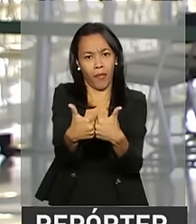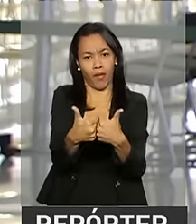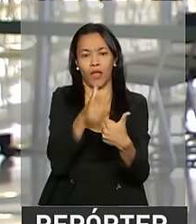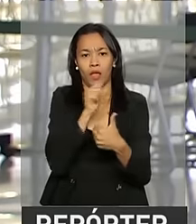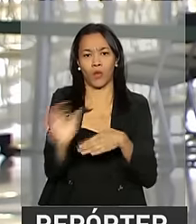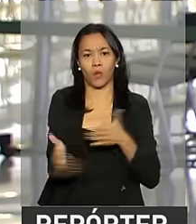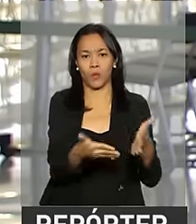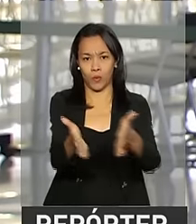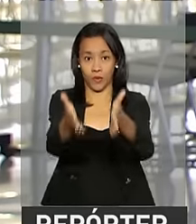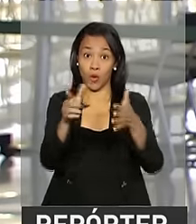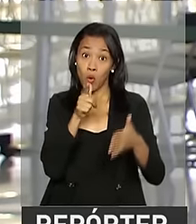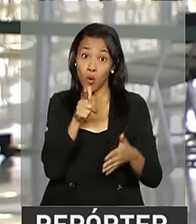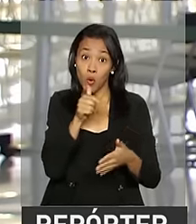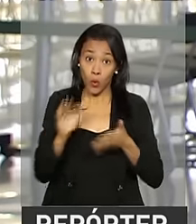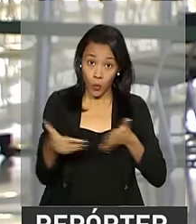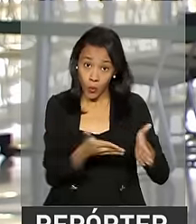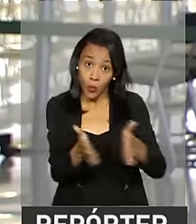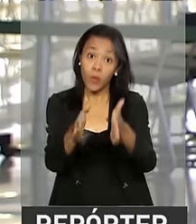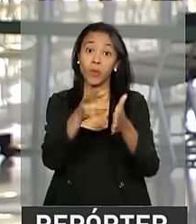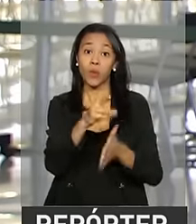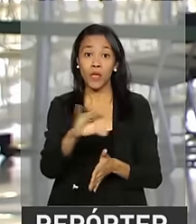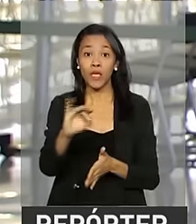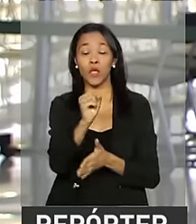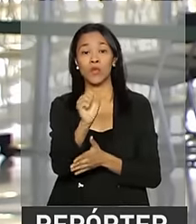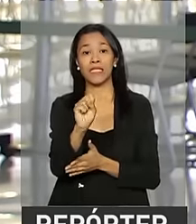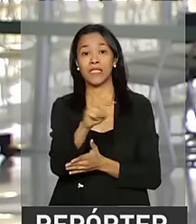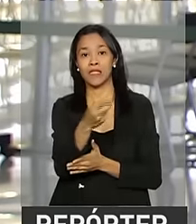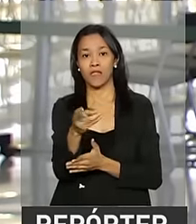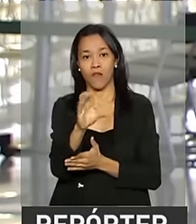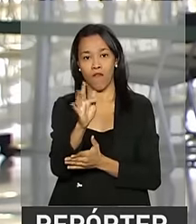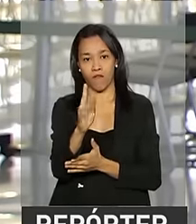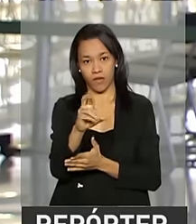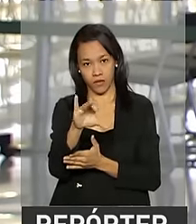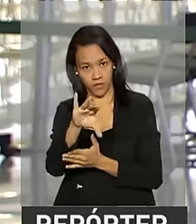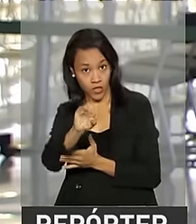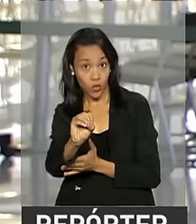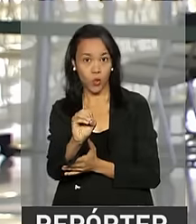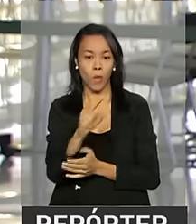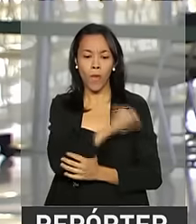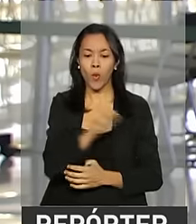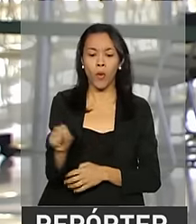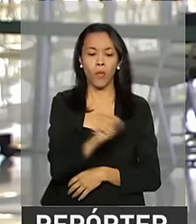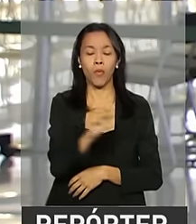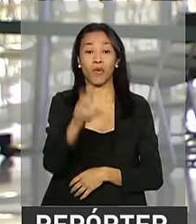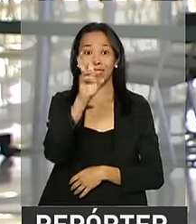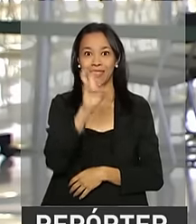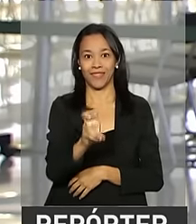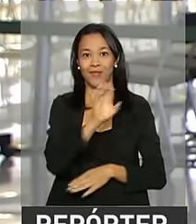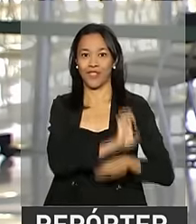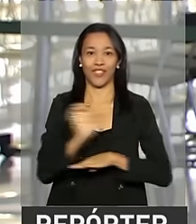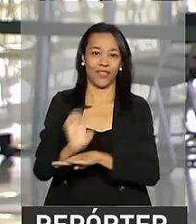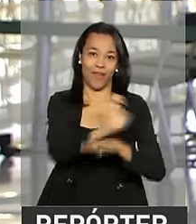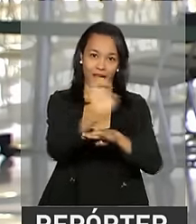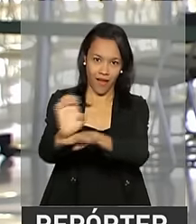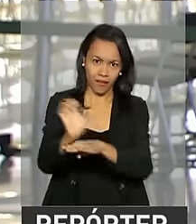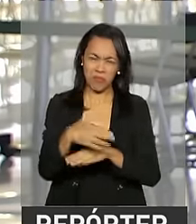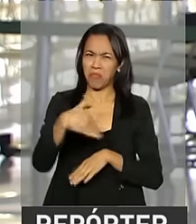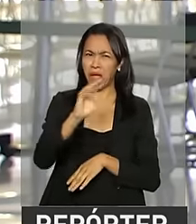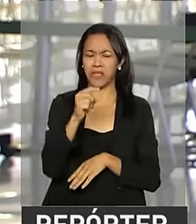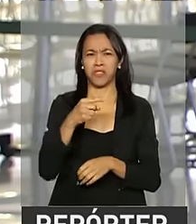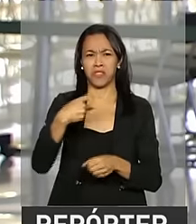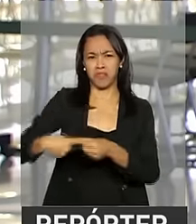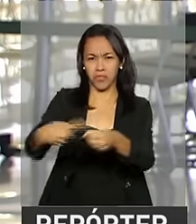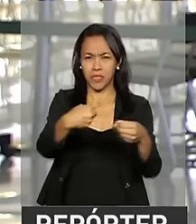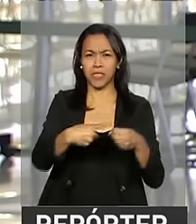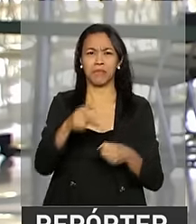lembrando que o Rio São Francisco é um dos principais rios do país, ele corta 5 estados, mais de 500 municípios, e é também